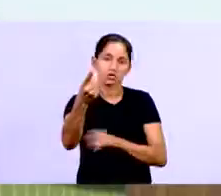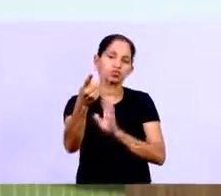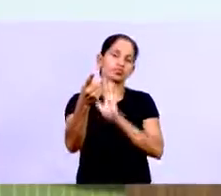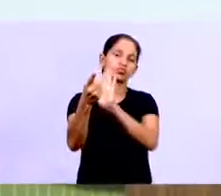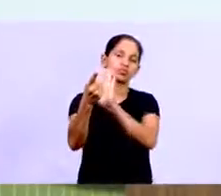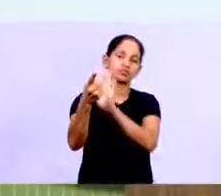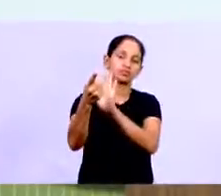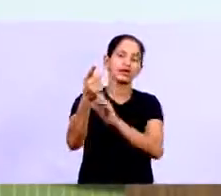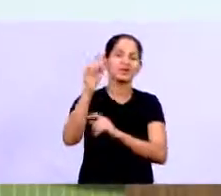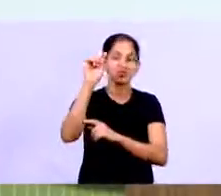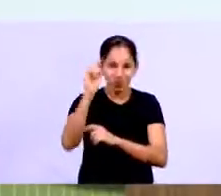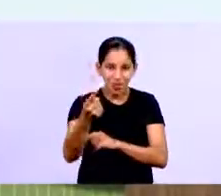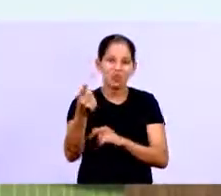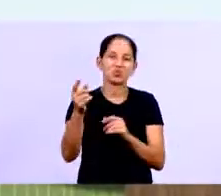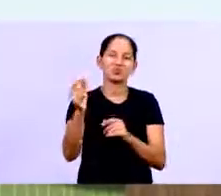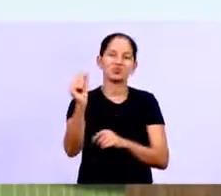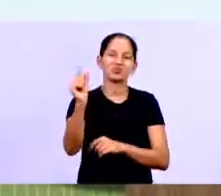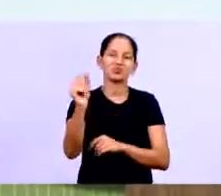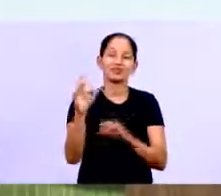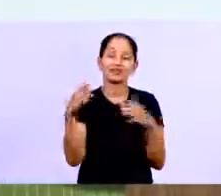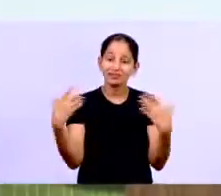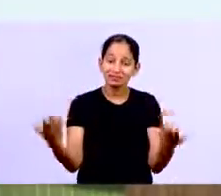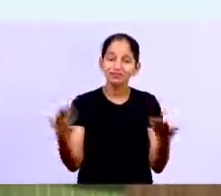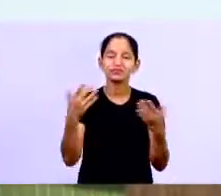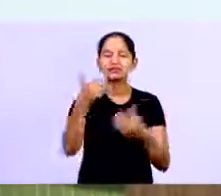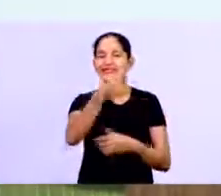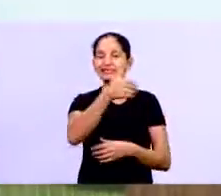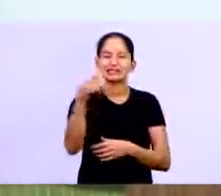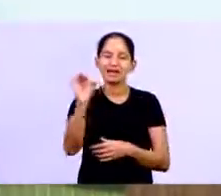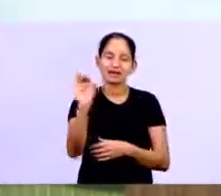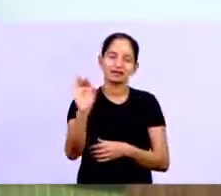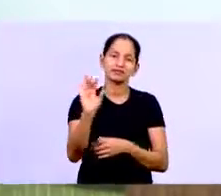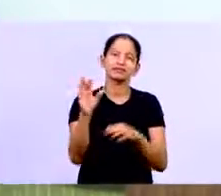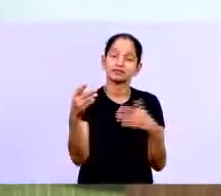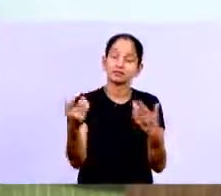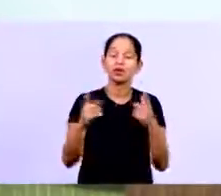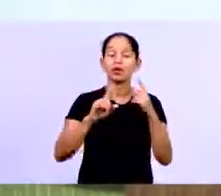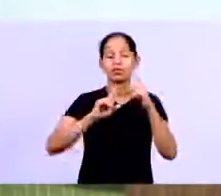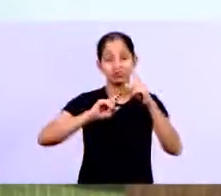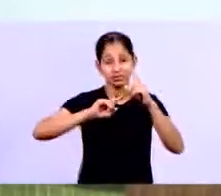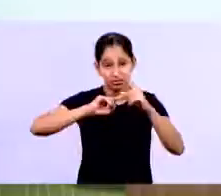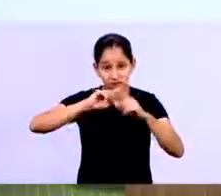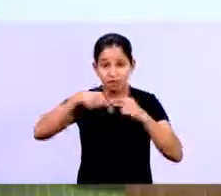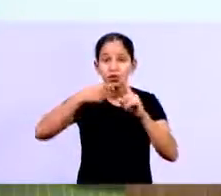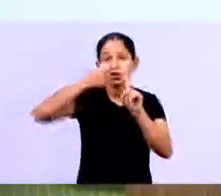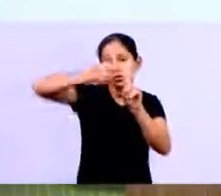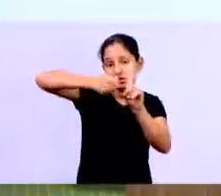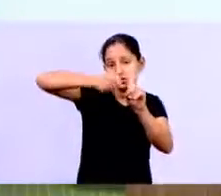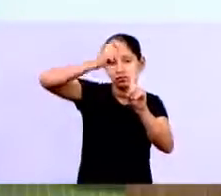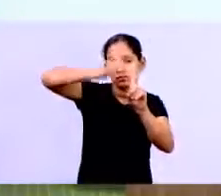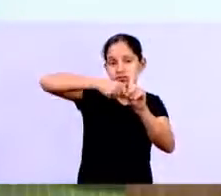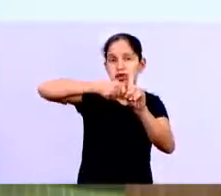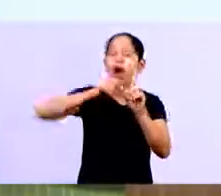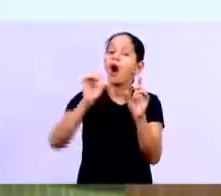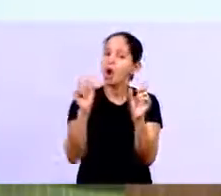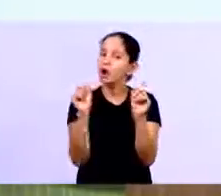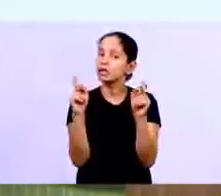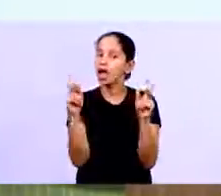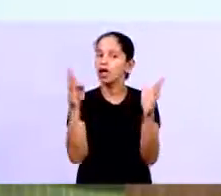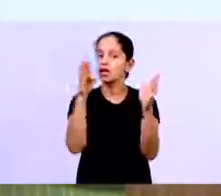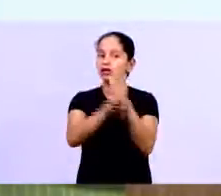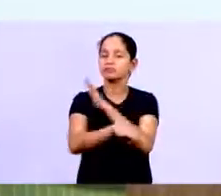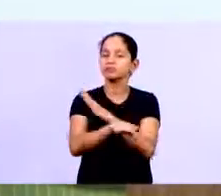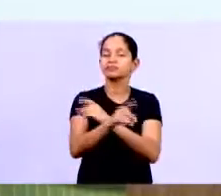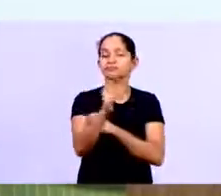R$1.000. Então, por isso que os juros deu 100. Quando eu fiz o meu primeiro pagamento, não devo mais os juros,